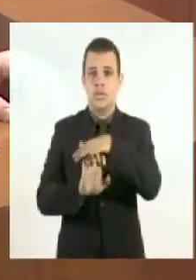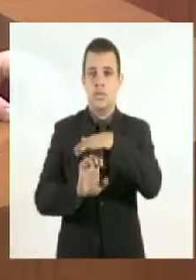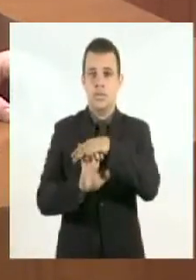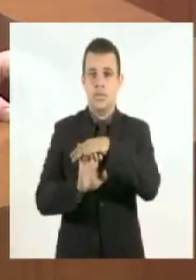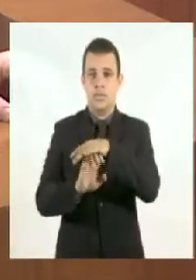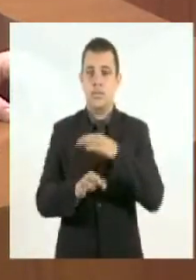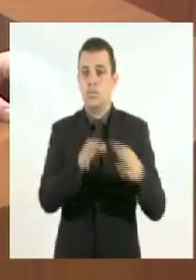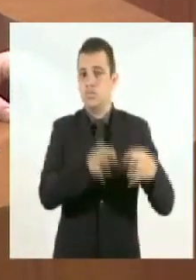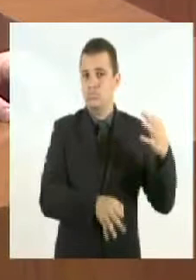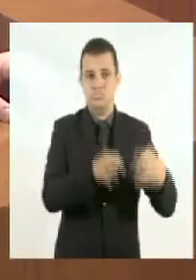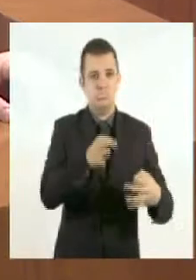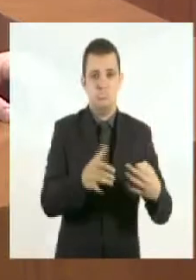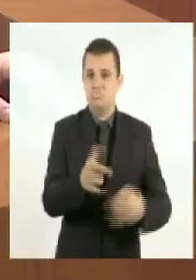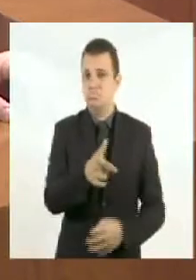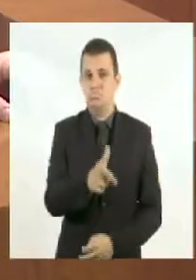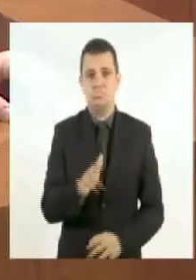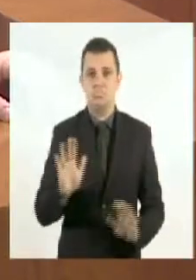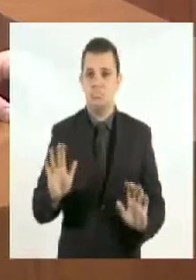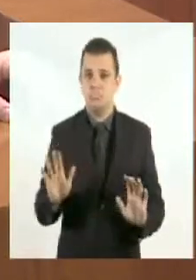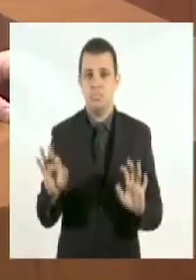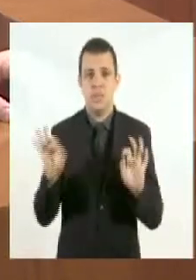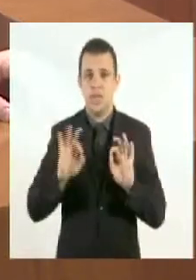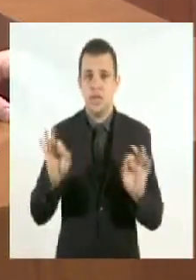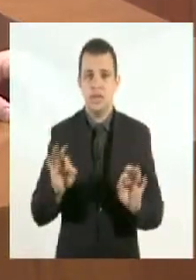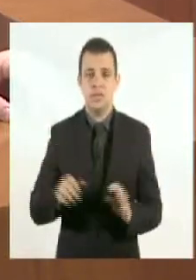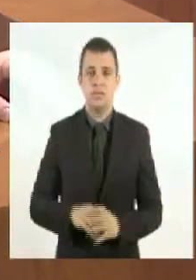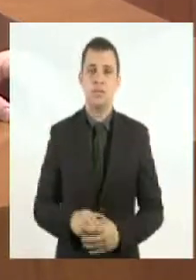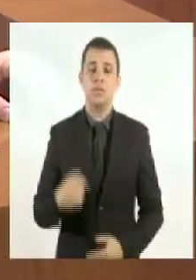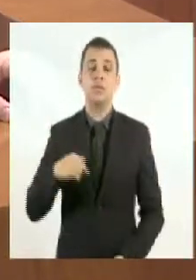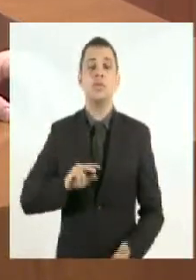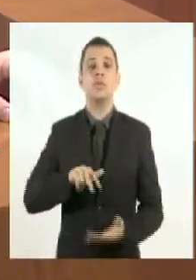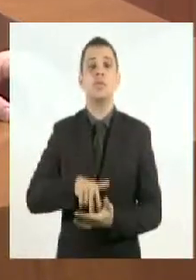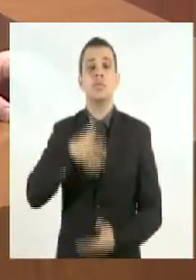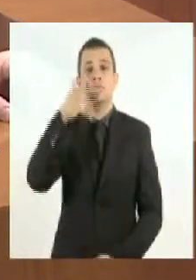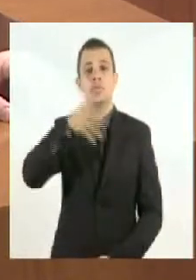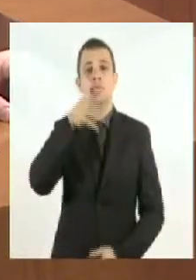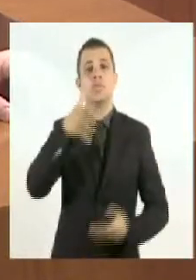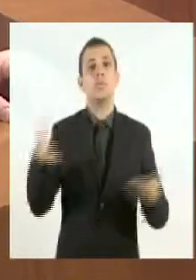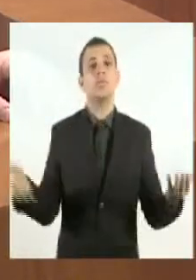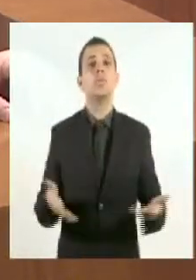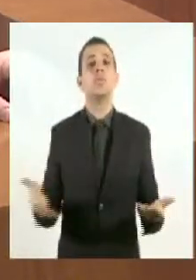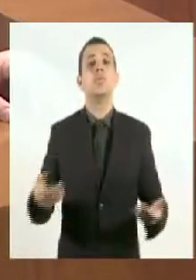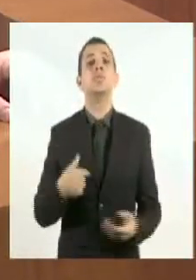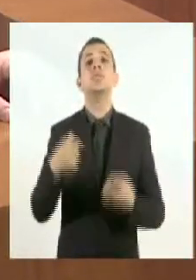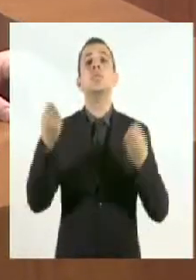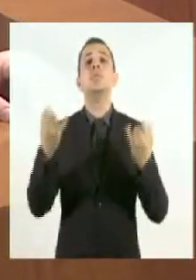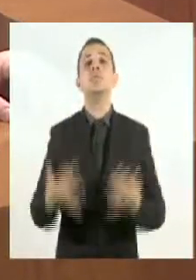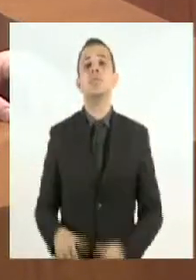senhores. Eu vim a essa tribuna disposto a falar